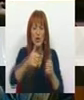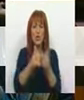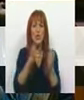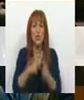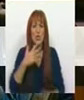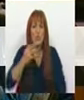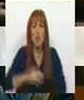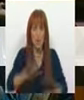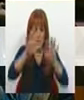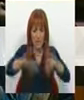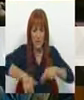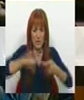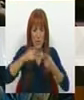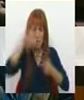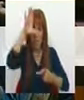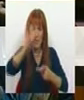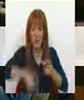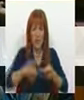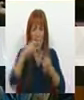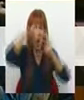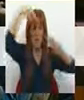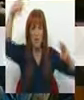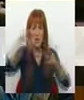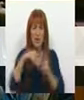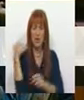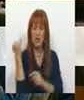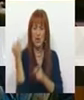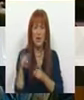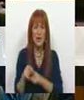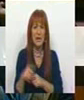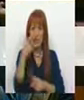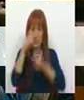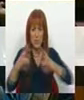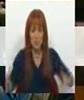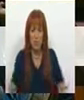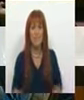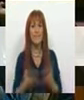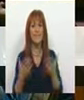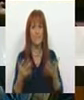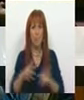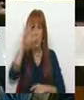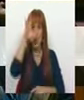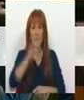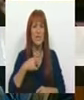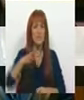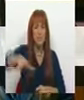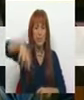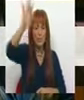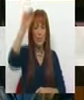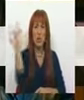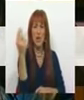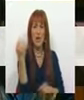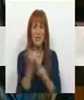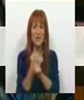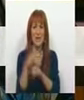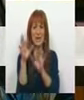todos, Parlamento, Governo, autarquias, instituições e cidadãos. O Governo nomeou uma unidade de